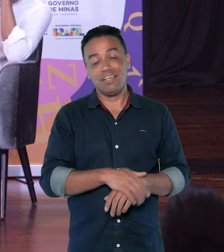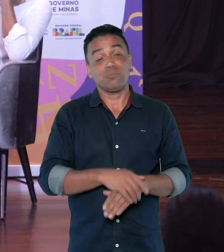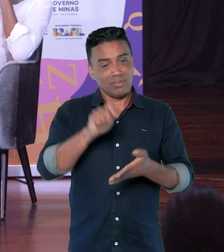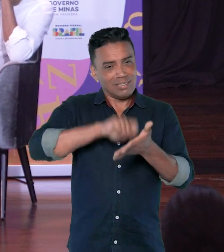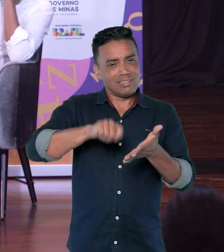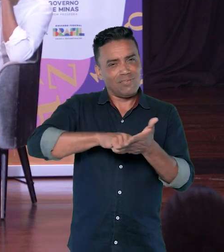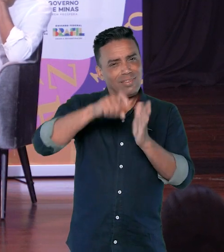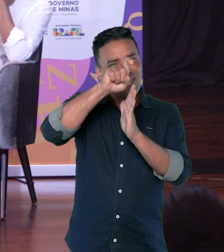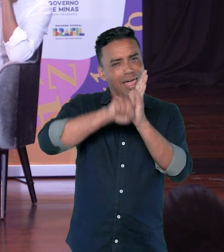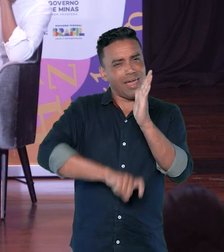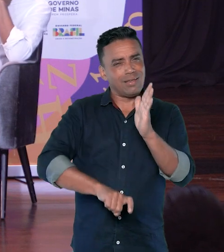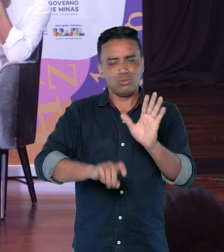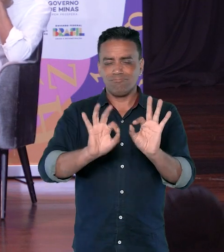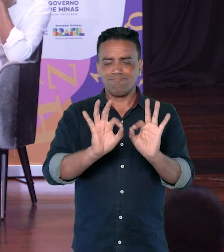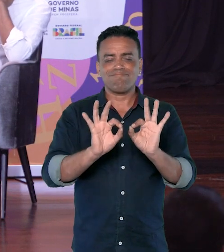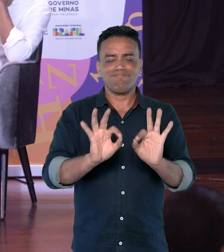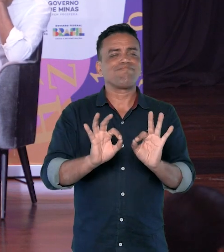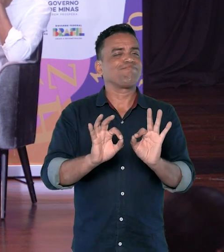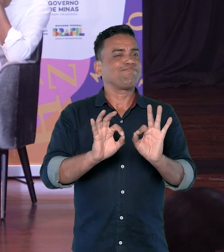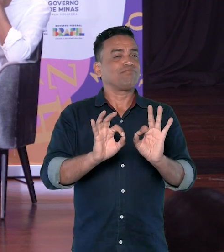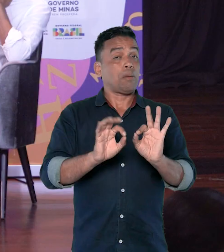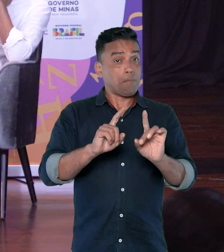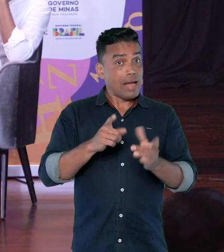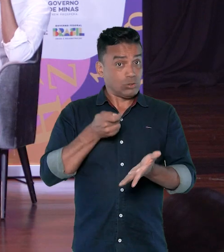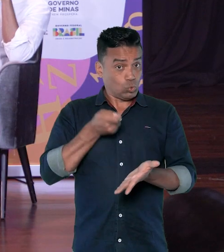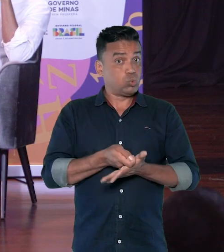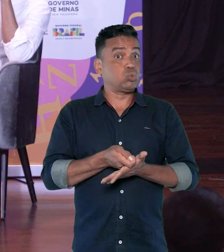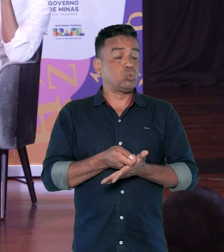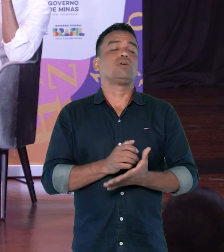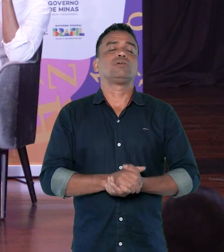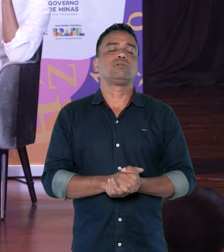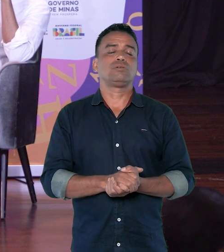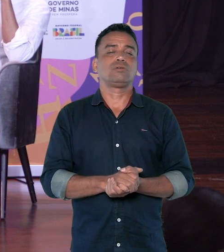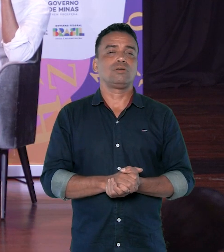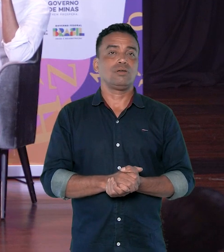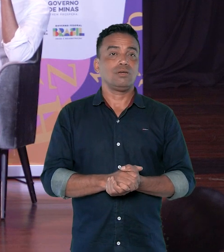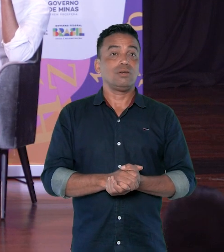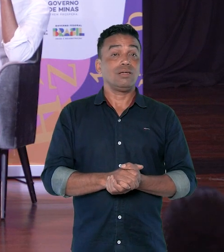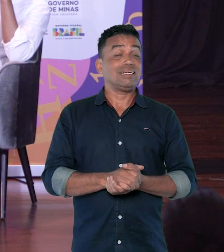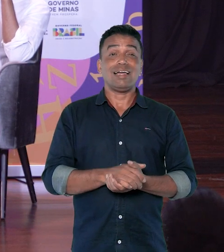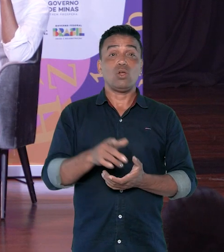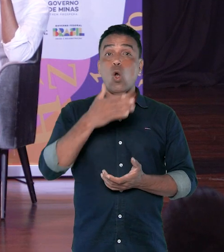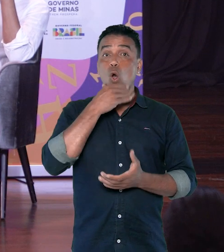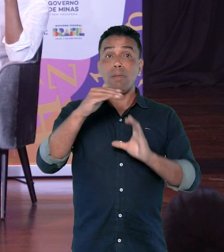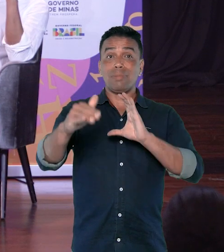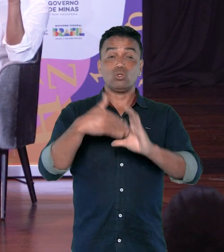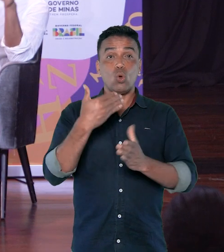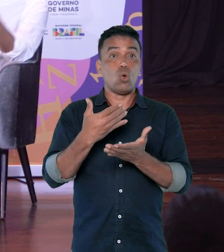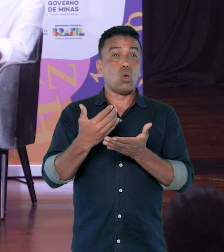Escrevi uma mensagem elegante, mas dura, e recebi um áudio de 15 minutos